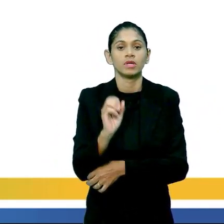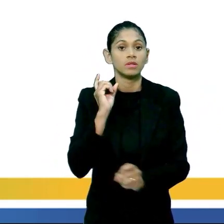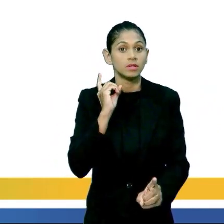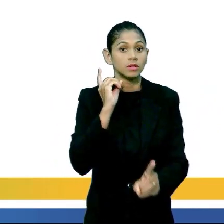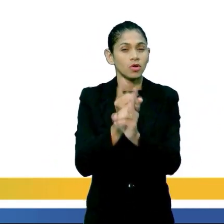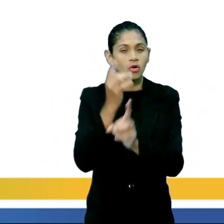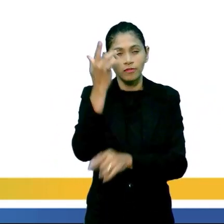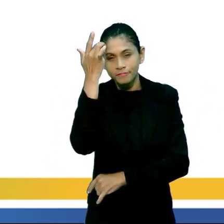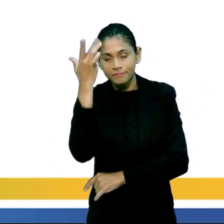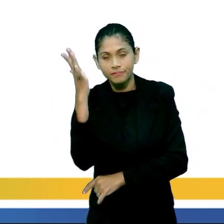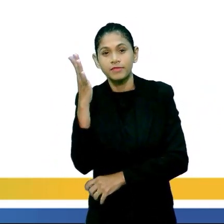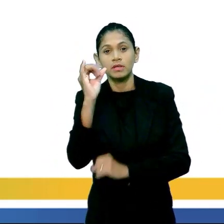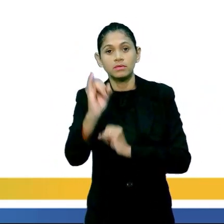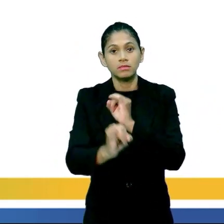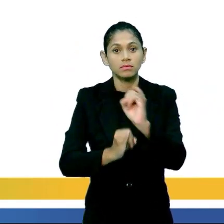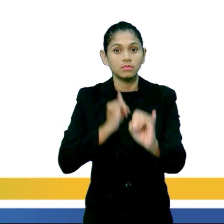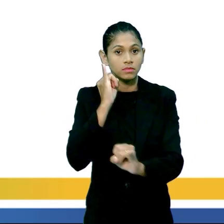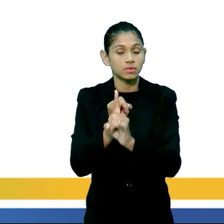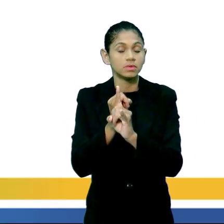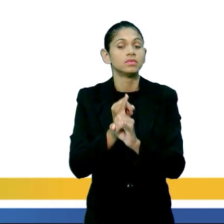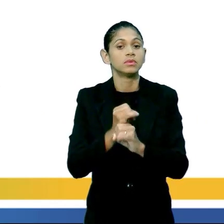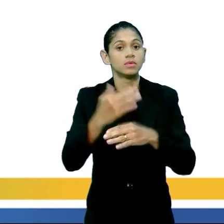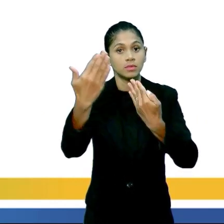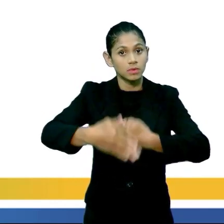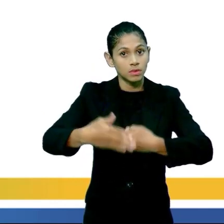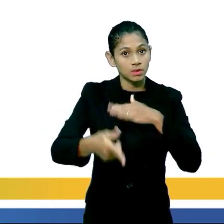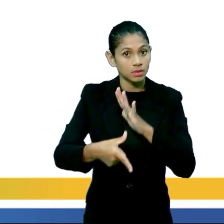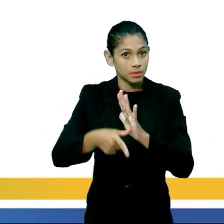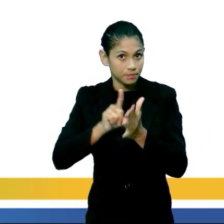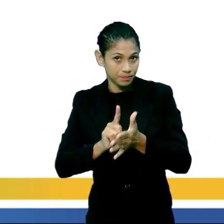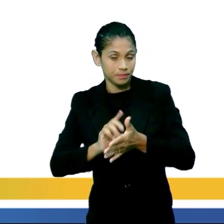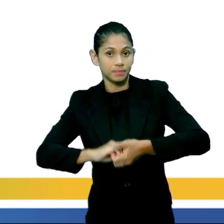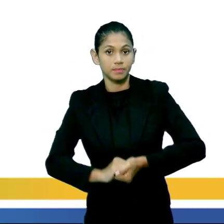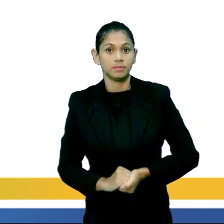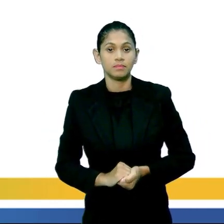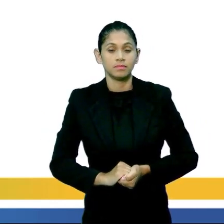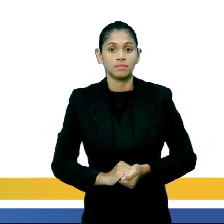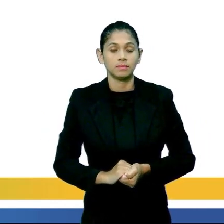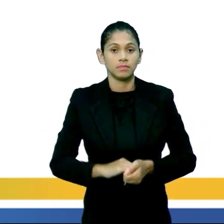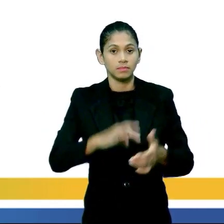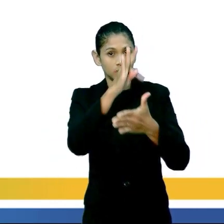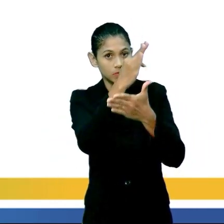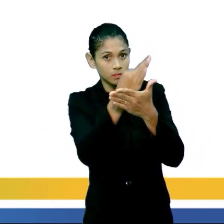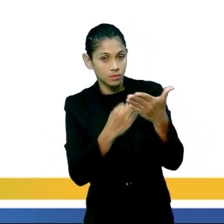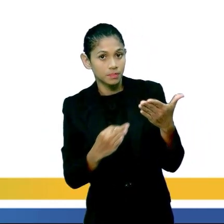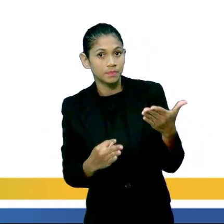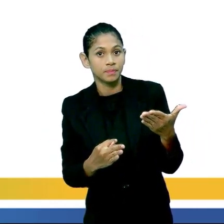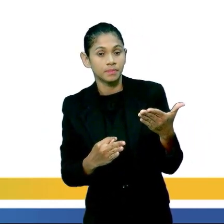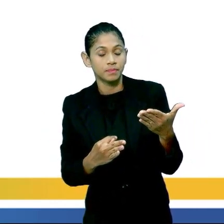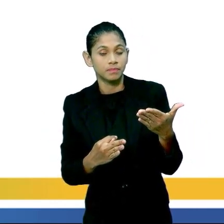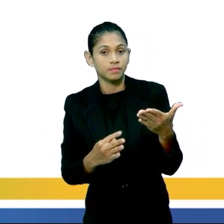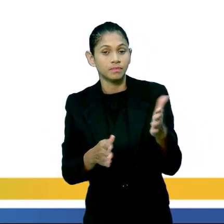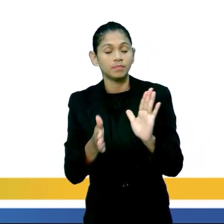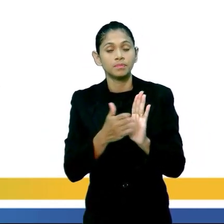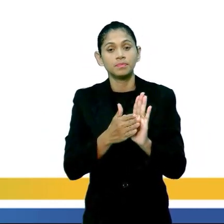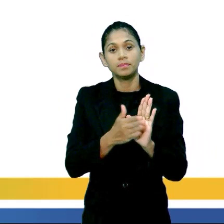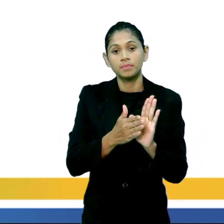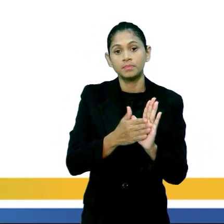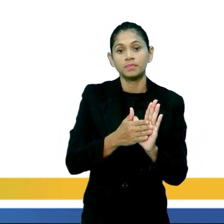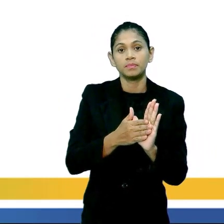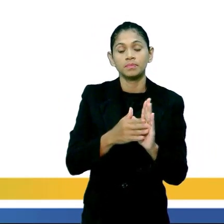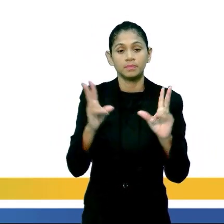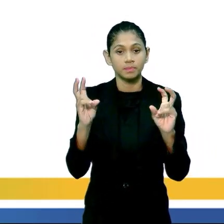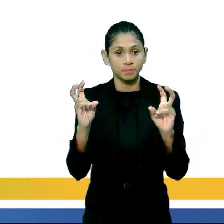na internet, né, nas provas anteriores. O texto que trata da